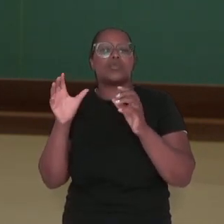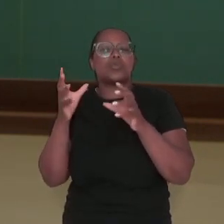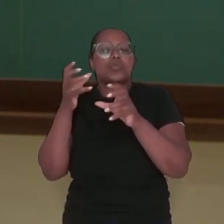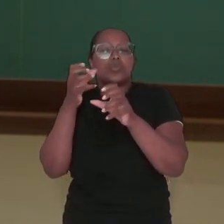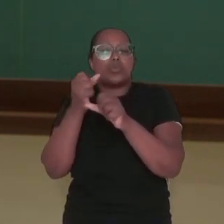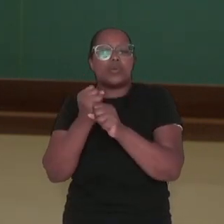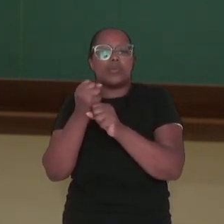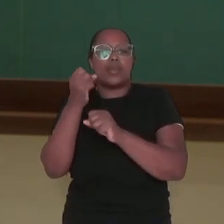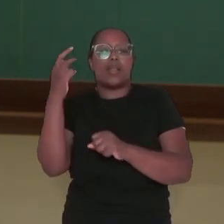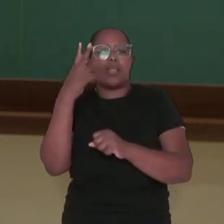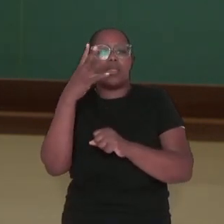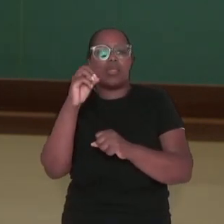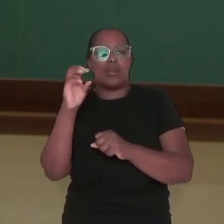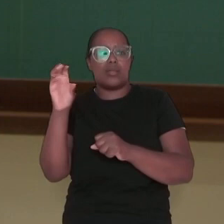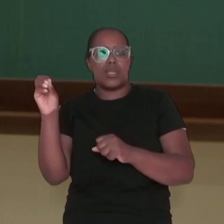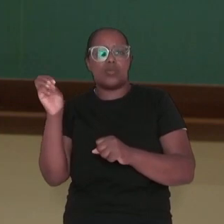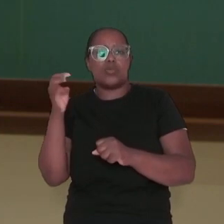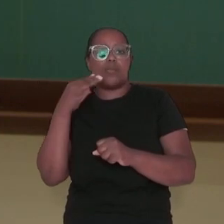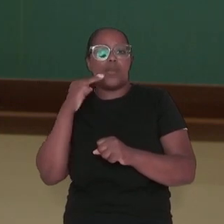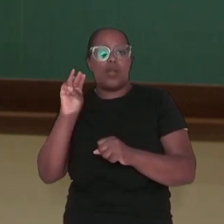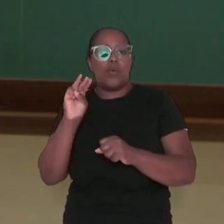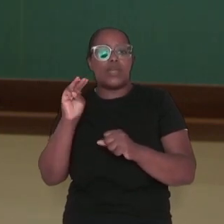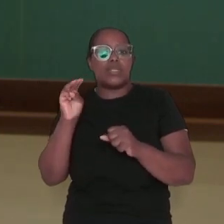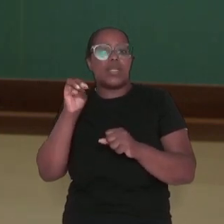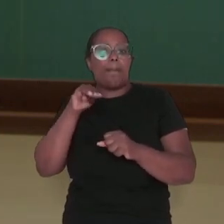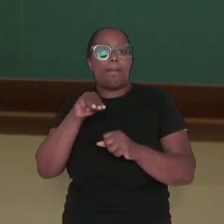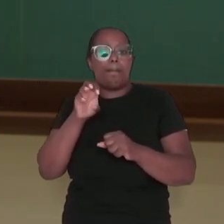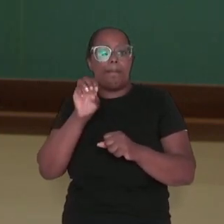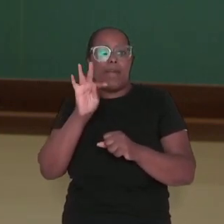milhões de metros por segundo, ok?